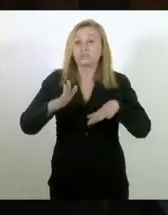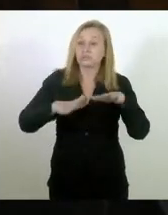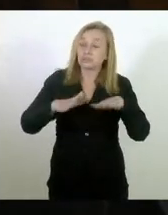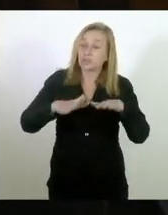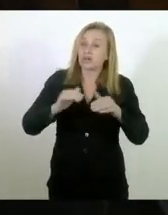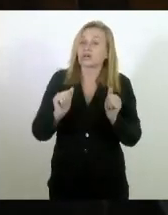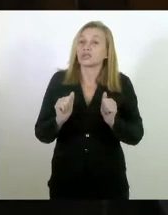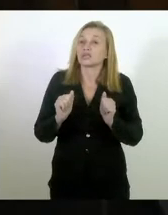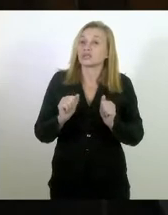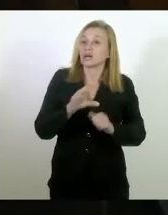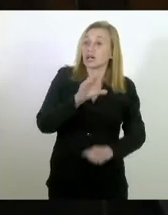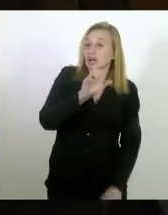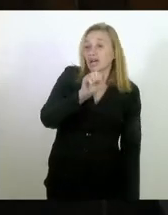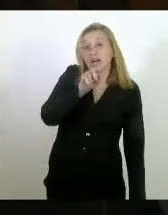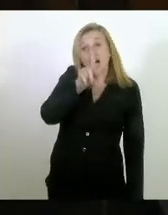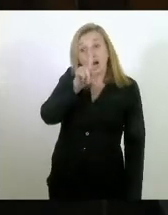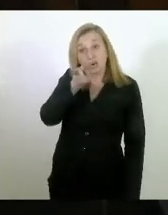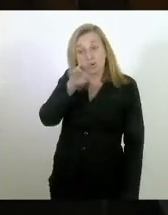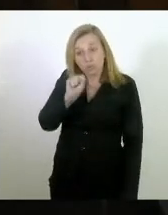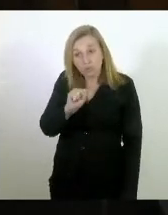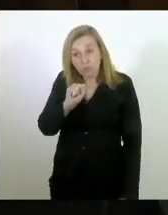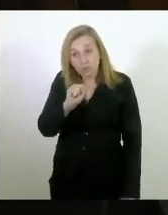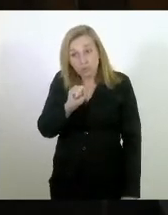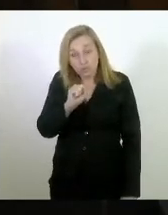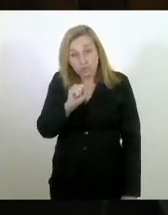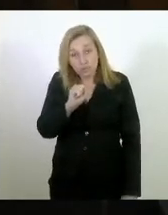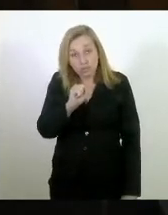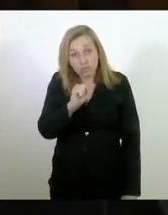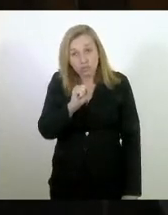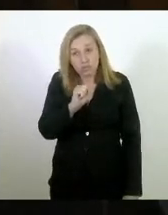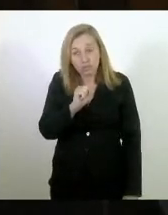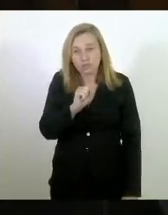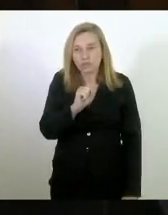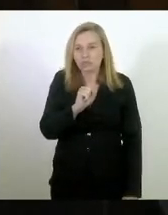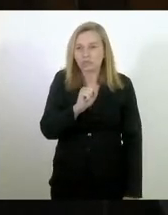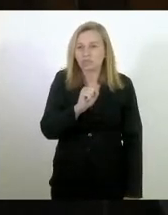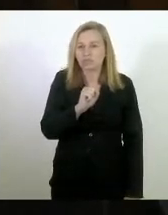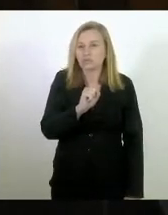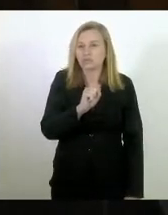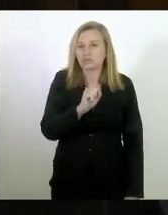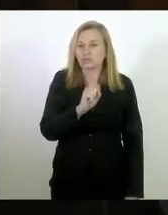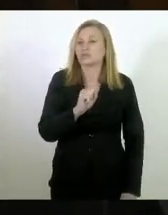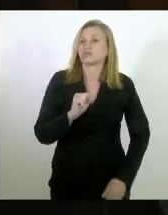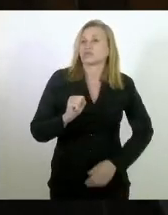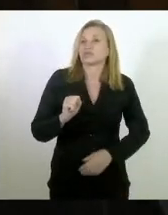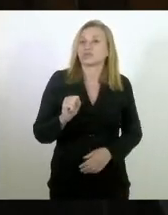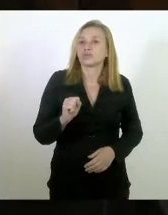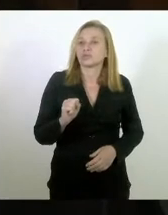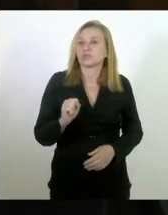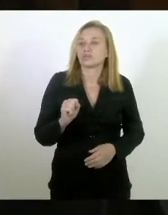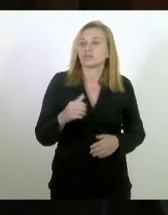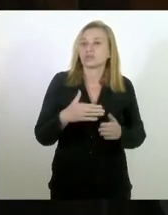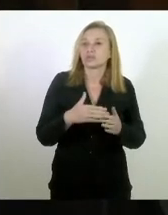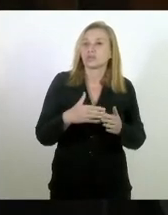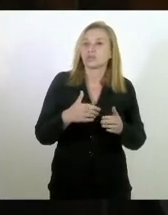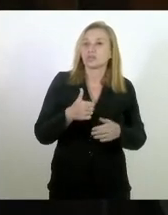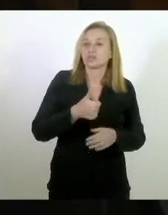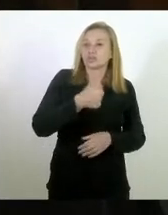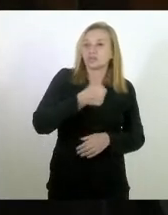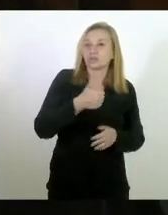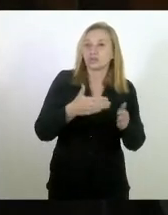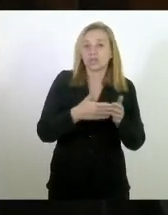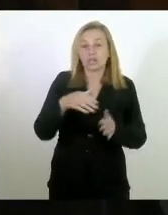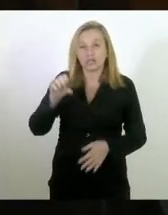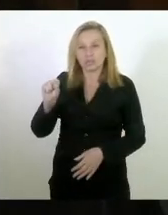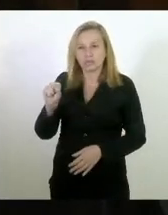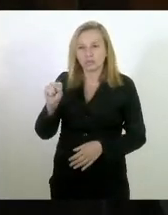de cargos pequenos de deixe de dar daí um até 18 horas que